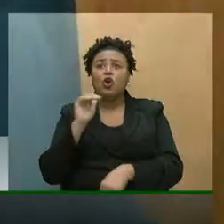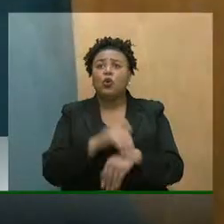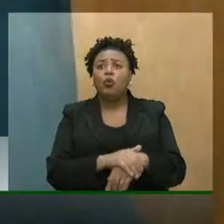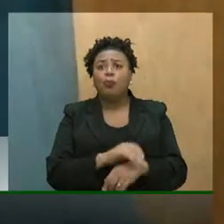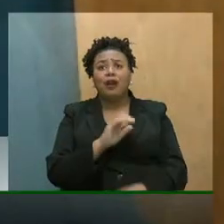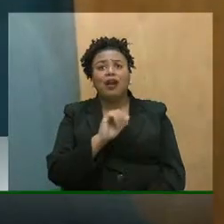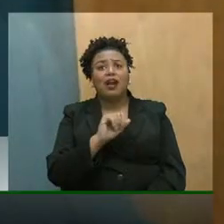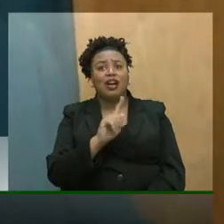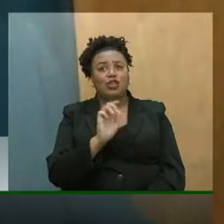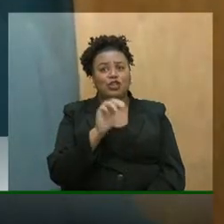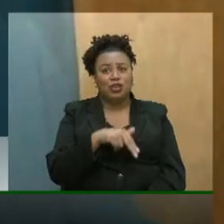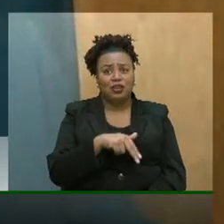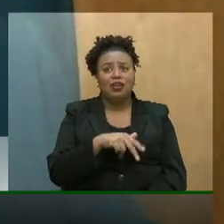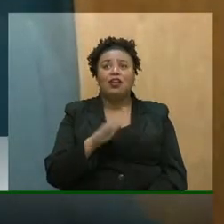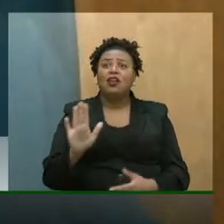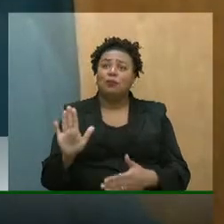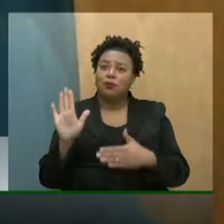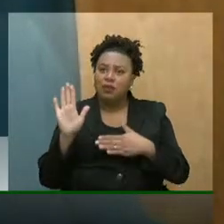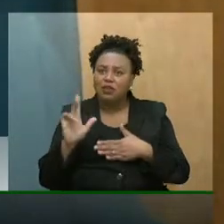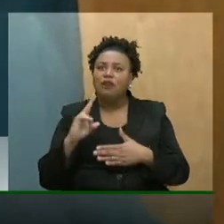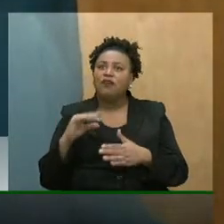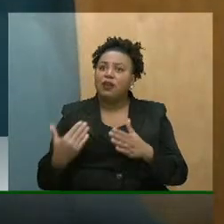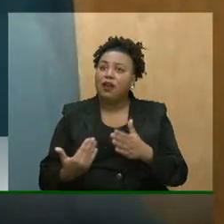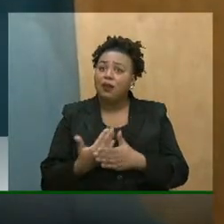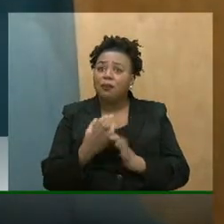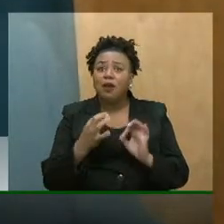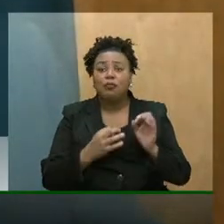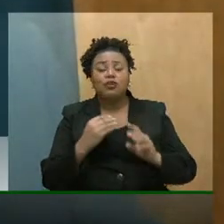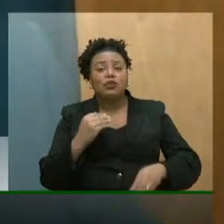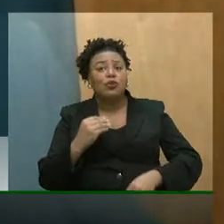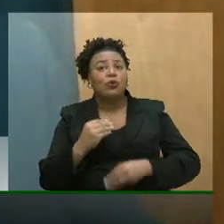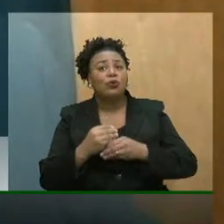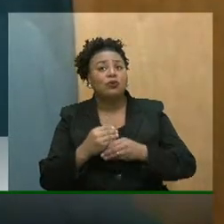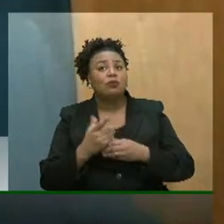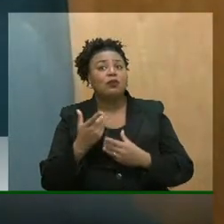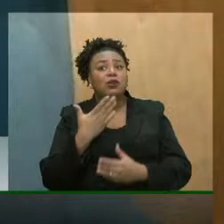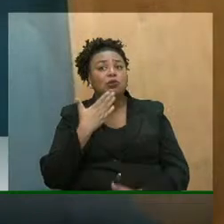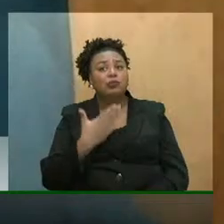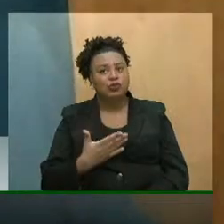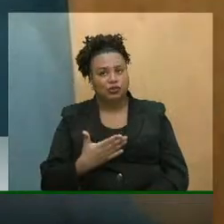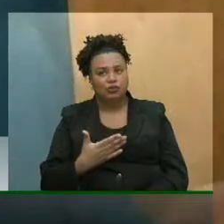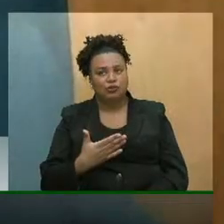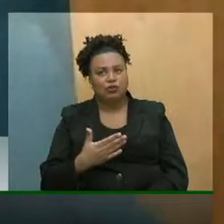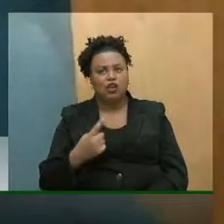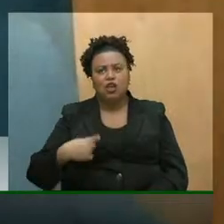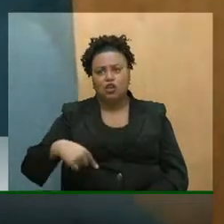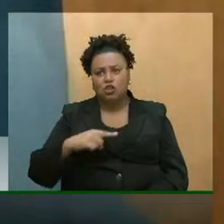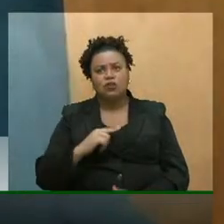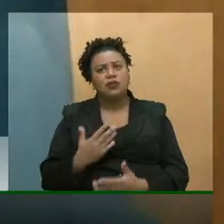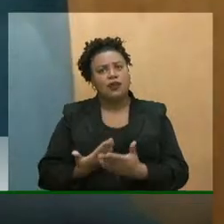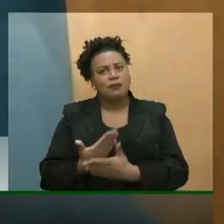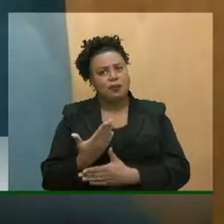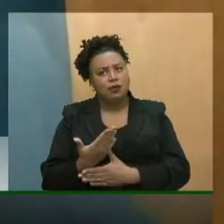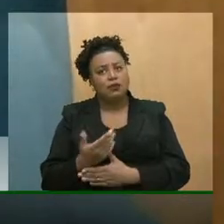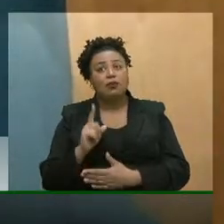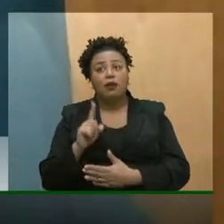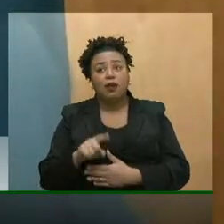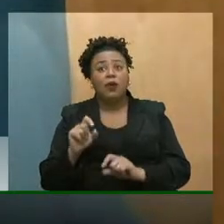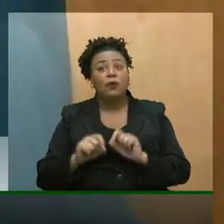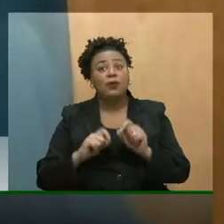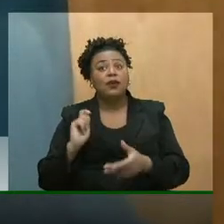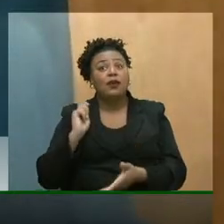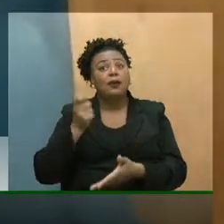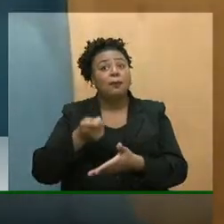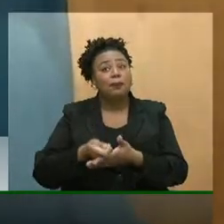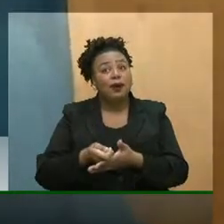da CAGE. E prometeu que mandaria um projeto contemplando os nossos pedidos, os nossos encaminhamentos, que era o